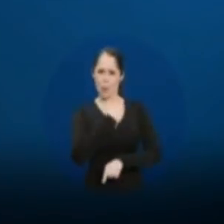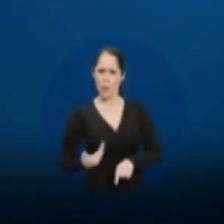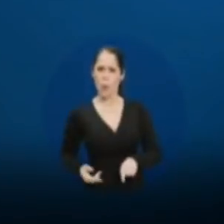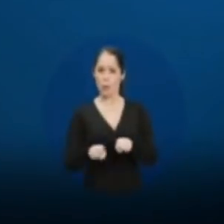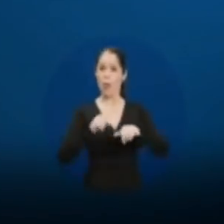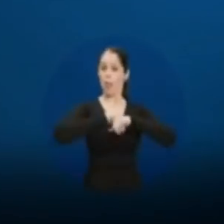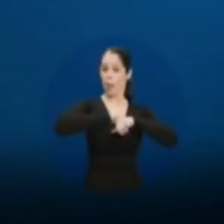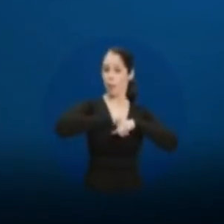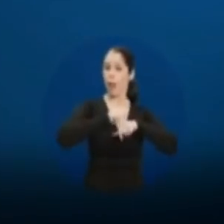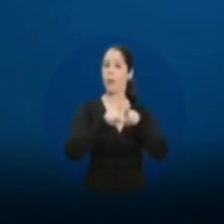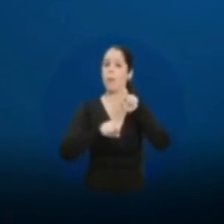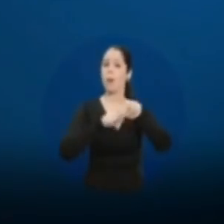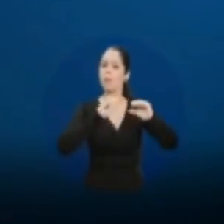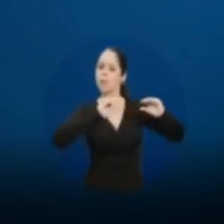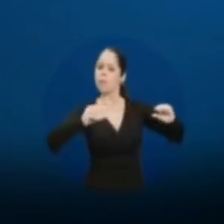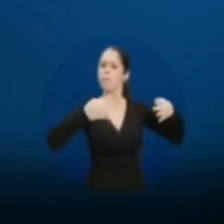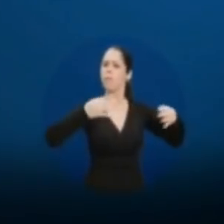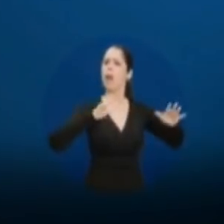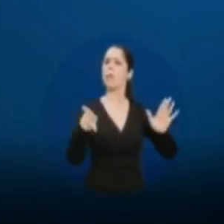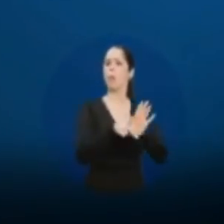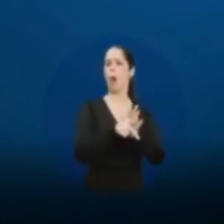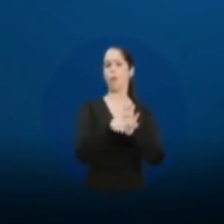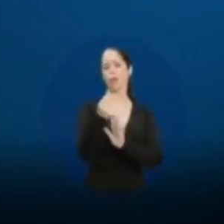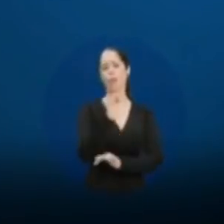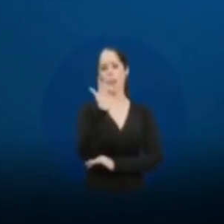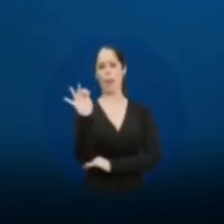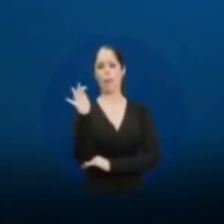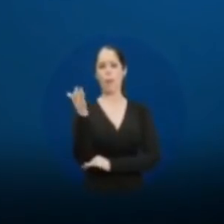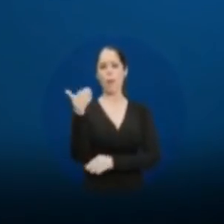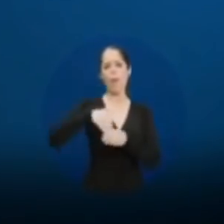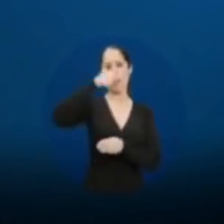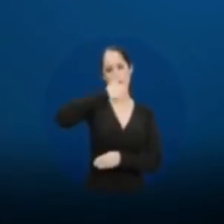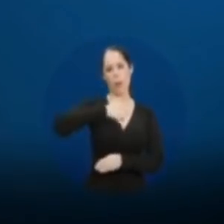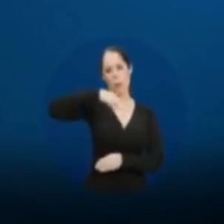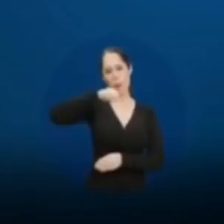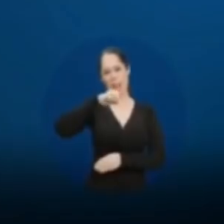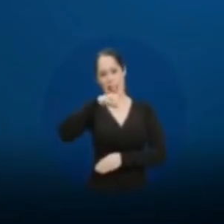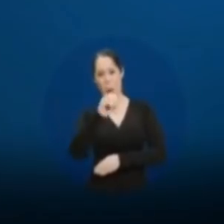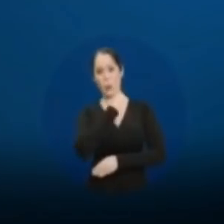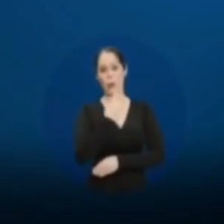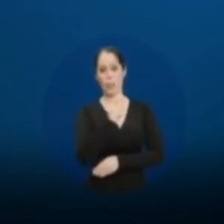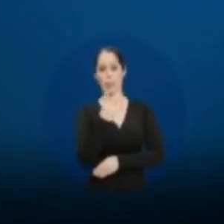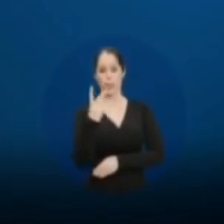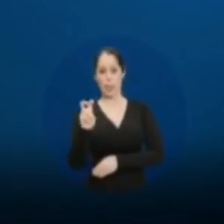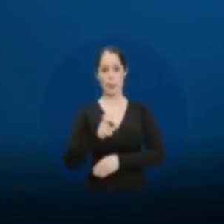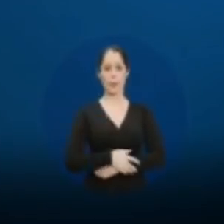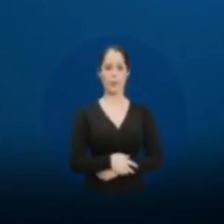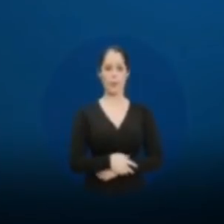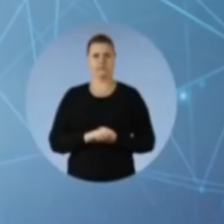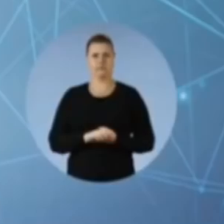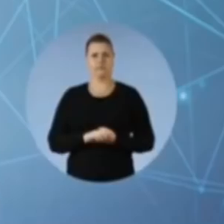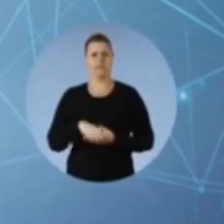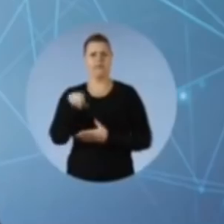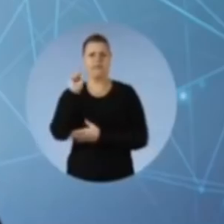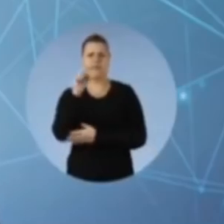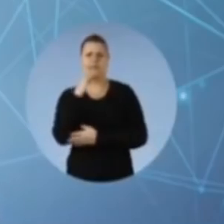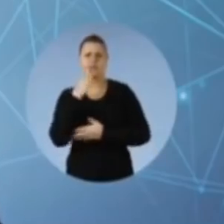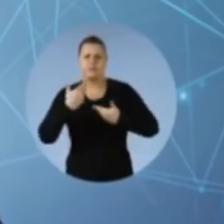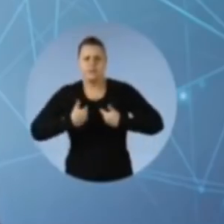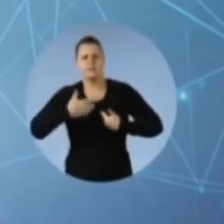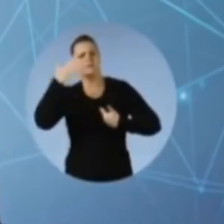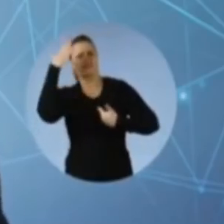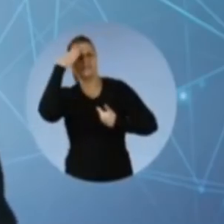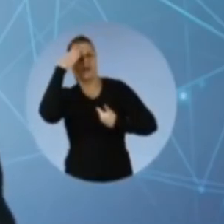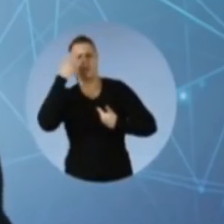Universidade Federal Santa Maria e vereador. Para deputado federal, vote Manuel Baidke, Maneco 2525. Quem me